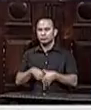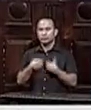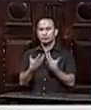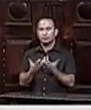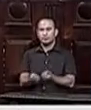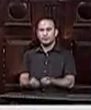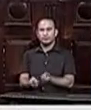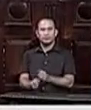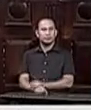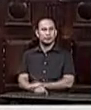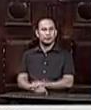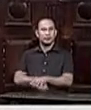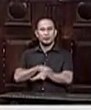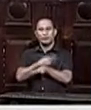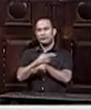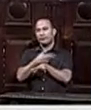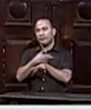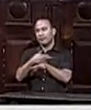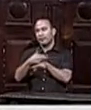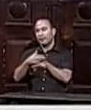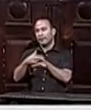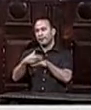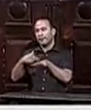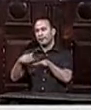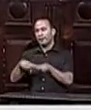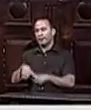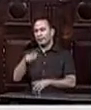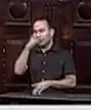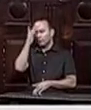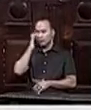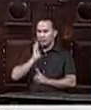recebi várias representações